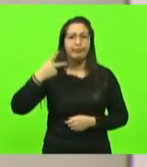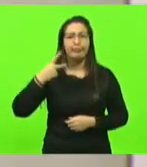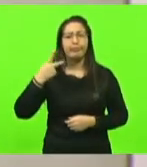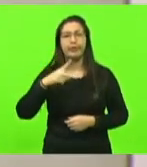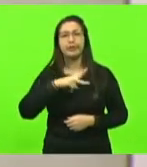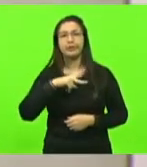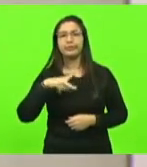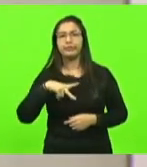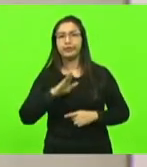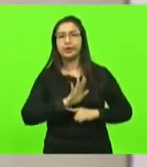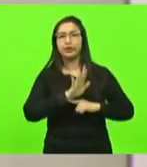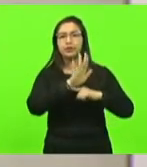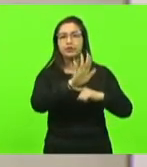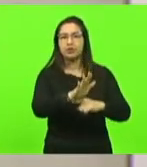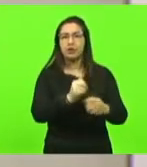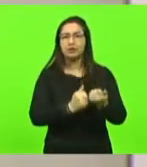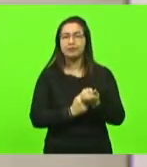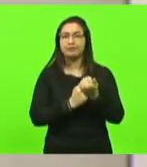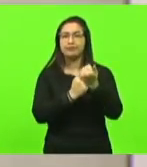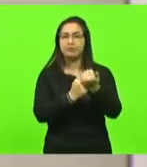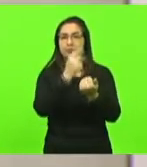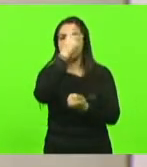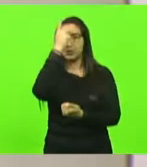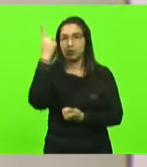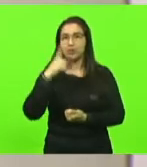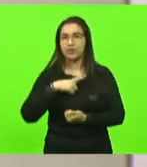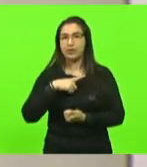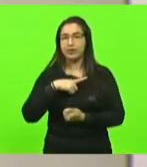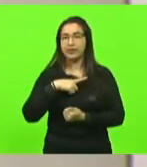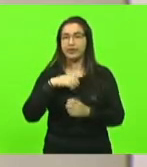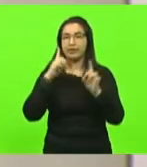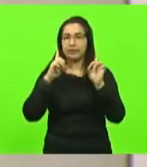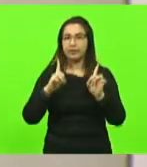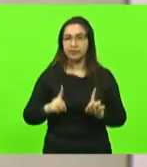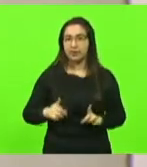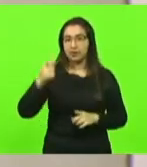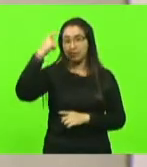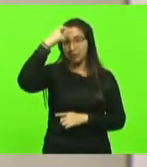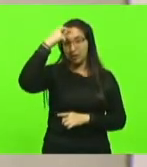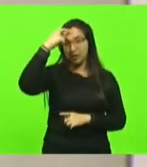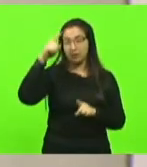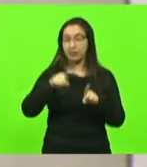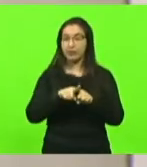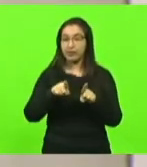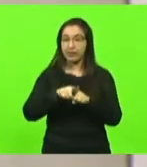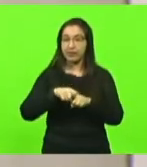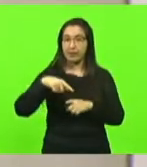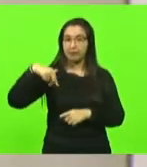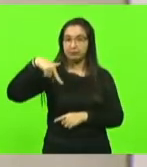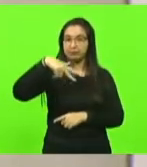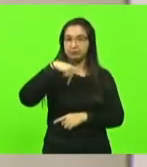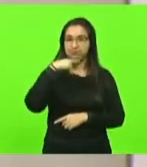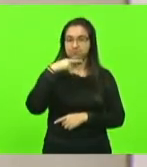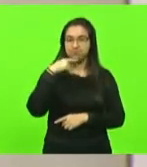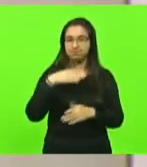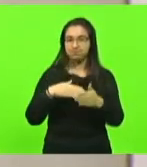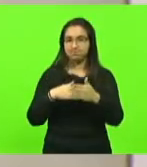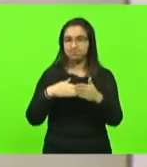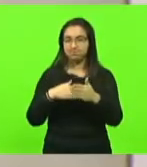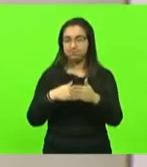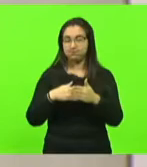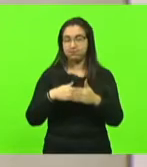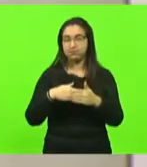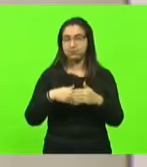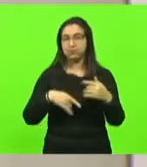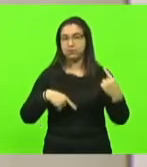ajudar e apoiar as pessoas com deficiência física e mental no Estado. Em discussão, não havendo quem queira discutir, em